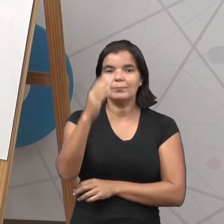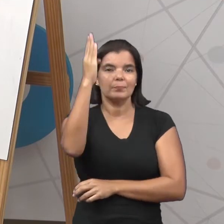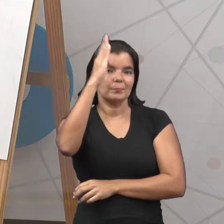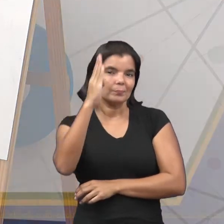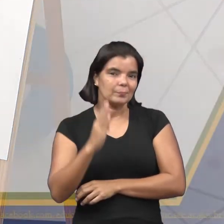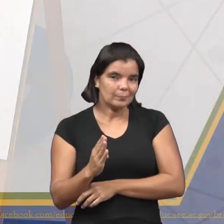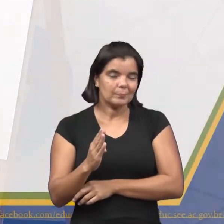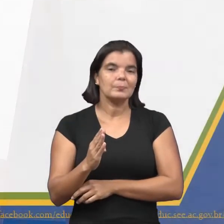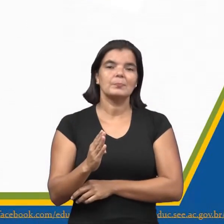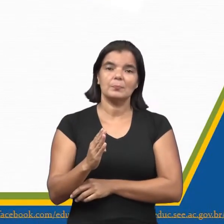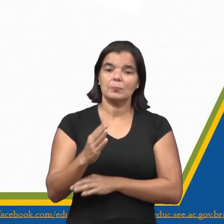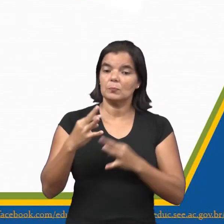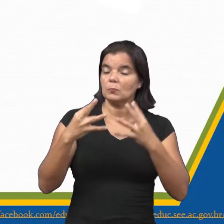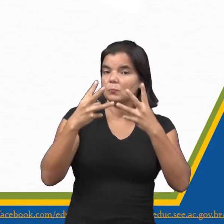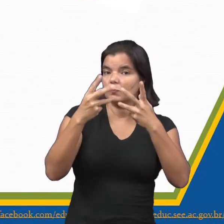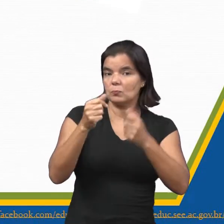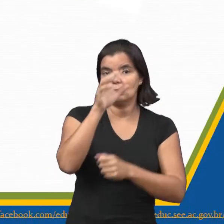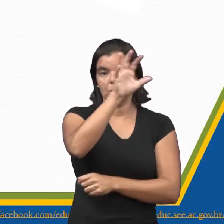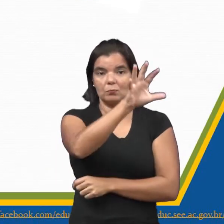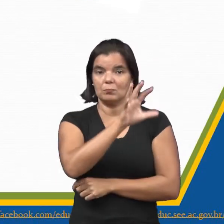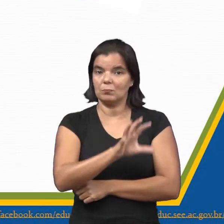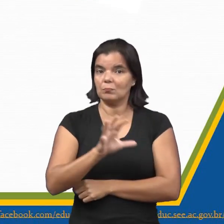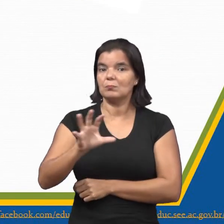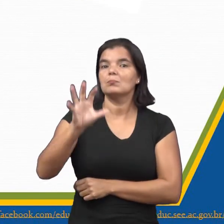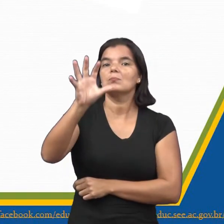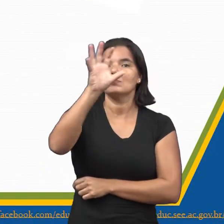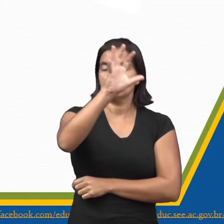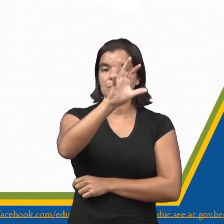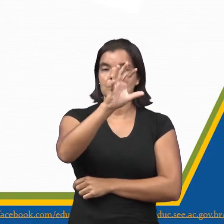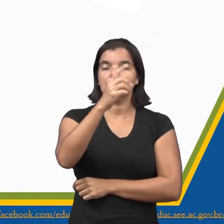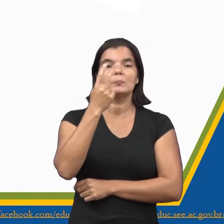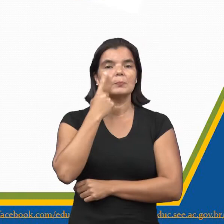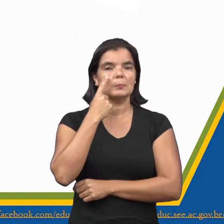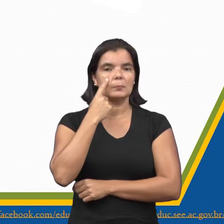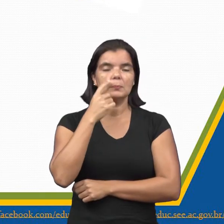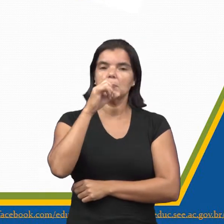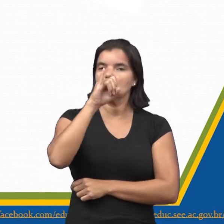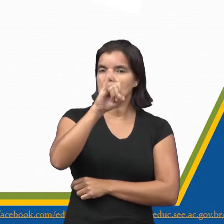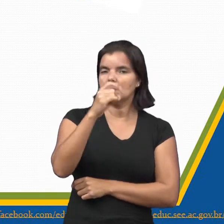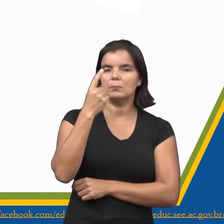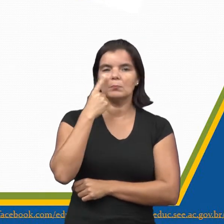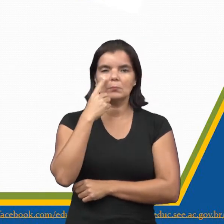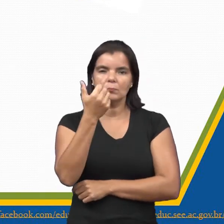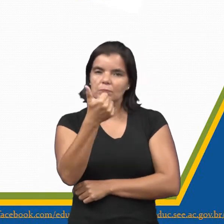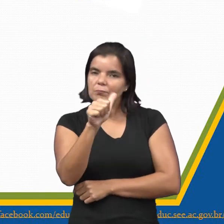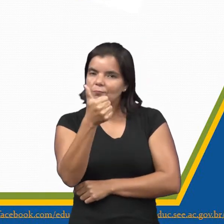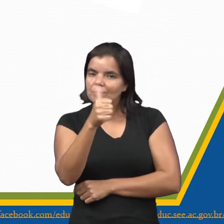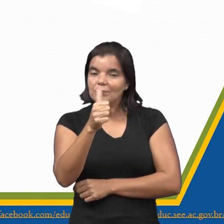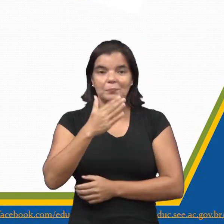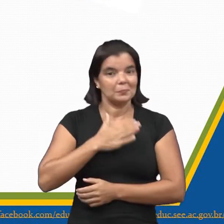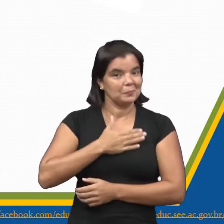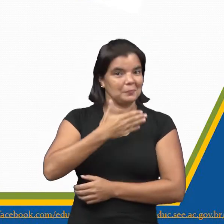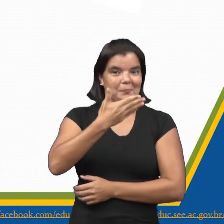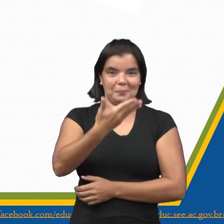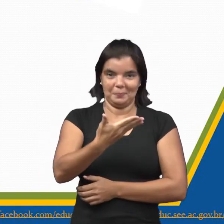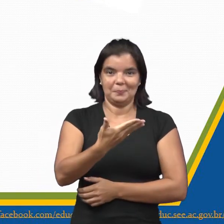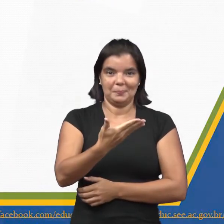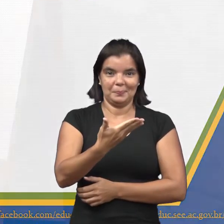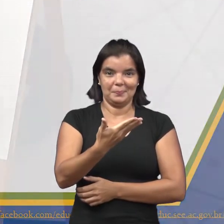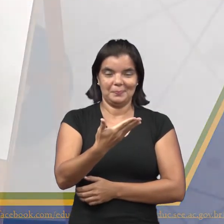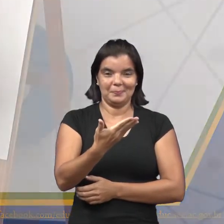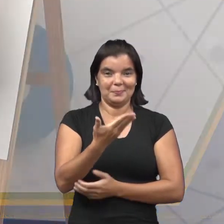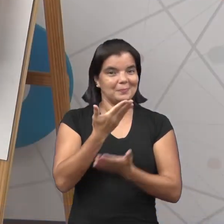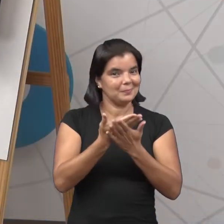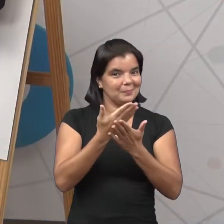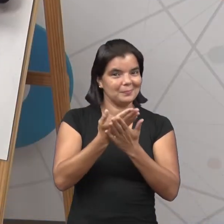Brasil, todas as suas regiões. Aí, voltando aqui comigo, se a gente for analisar, não se assuste, que eu não vou passar para aula de